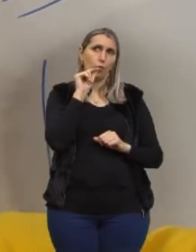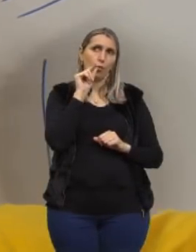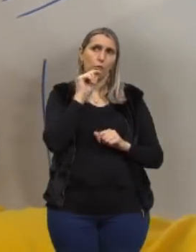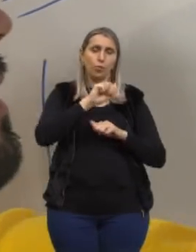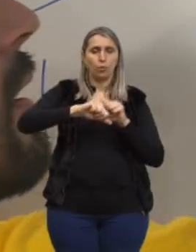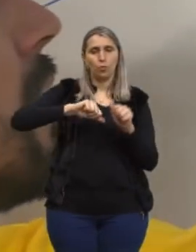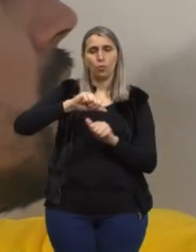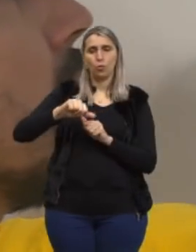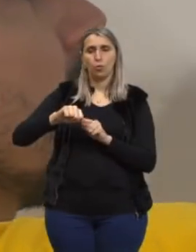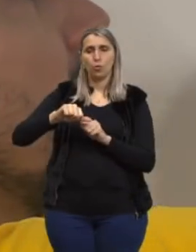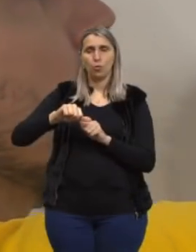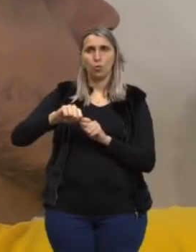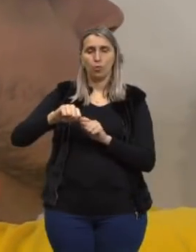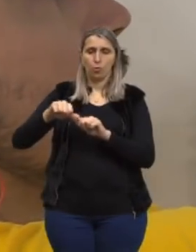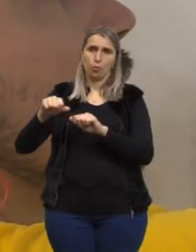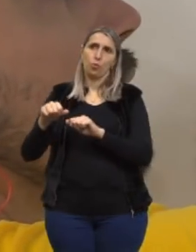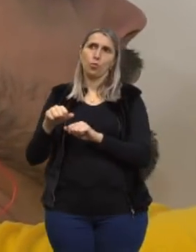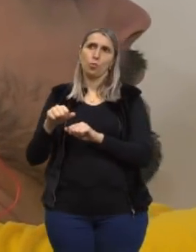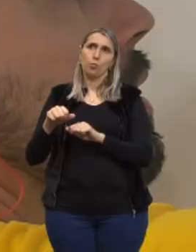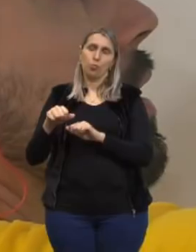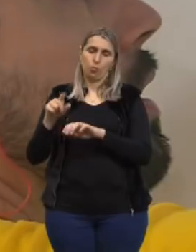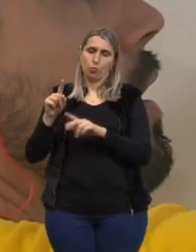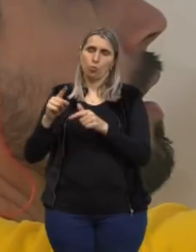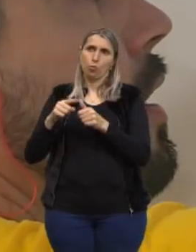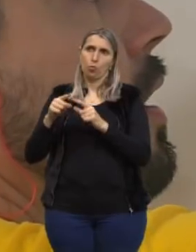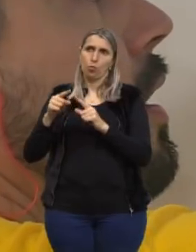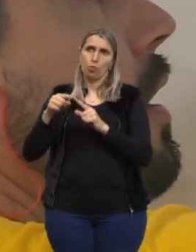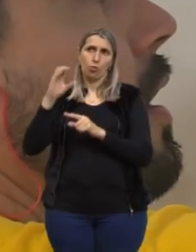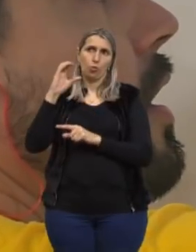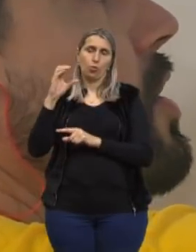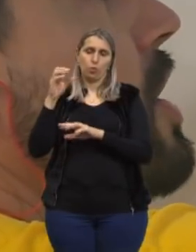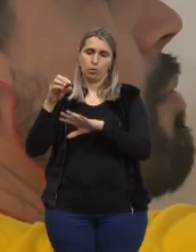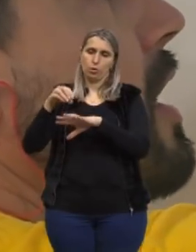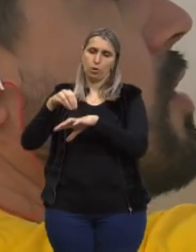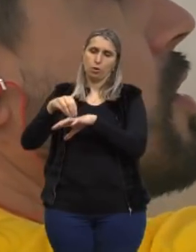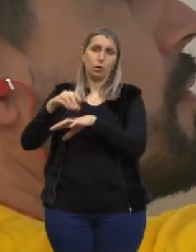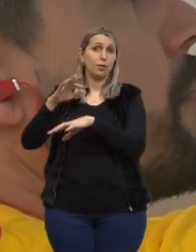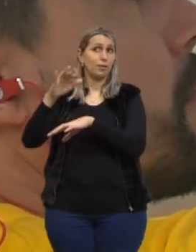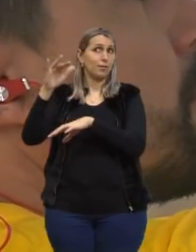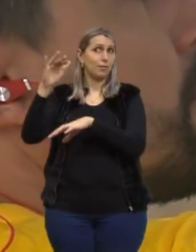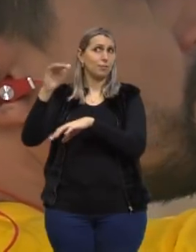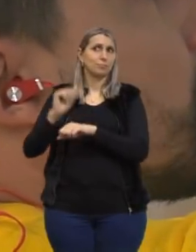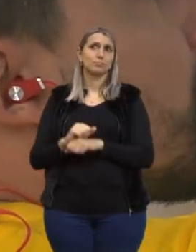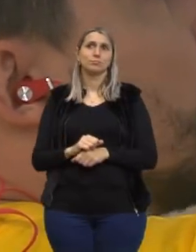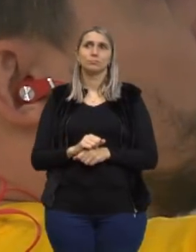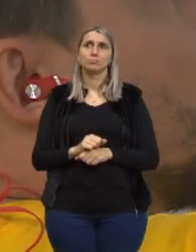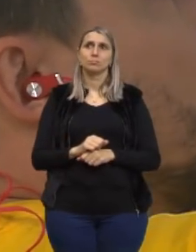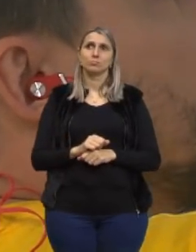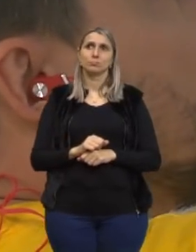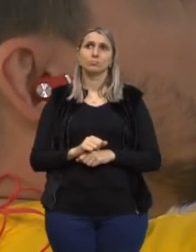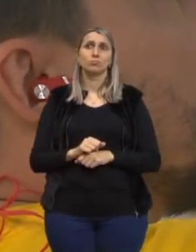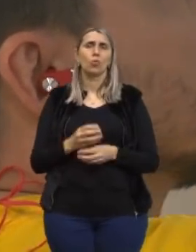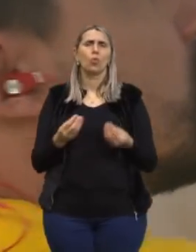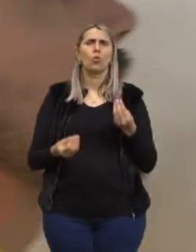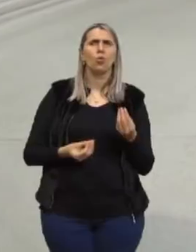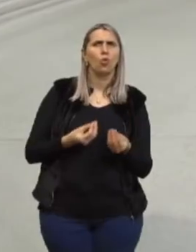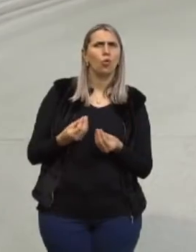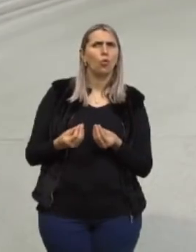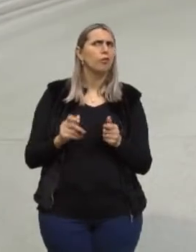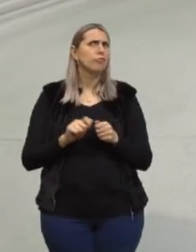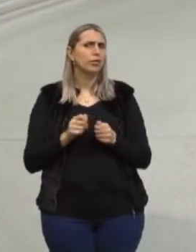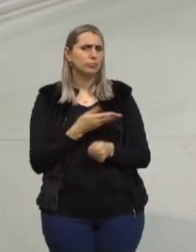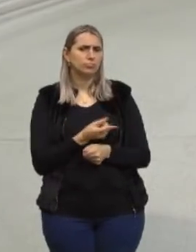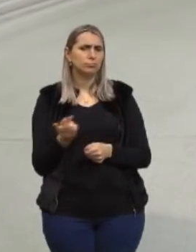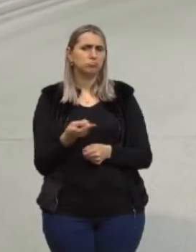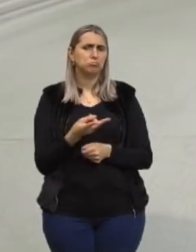e para carbono o diamante e como é que eu faço